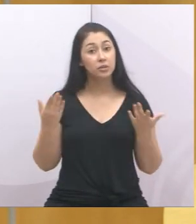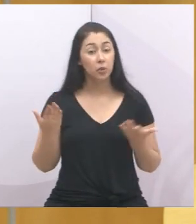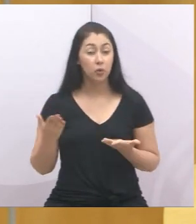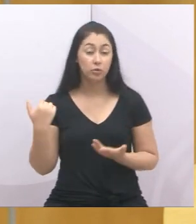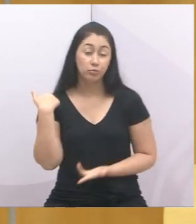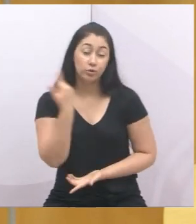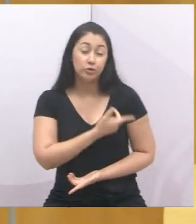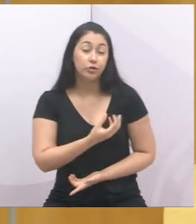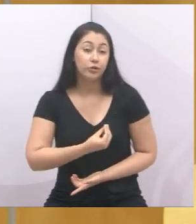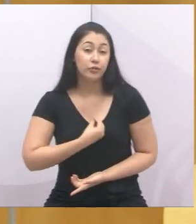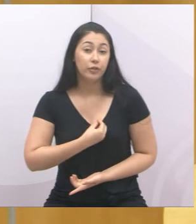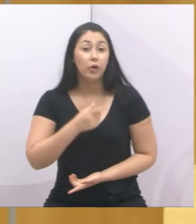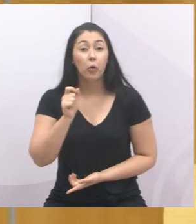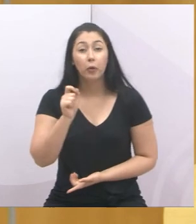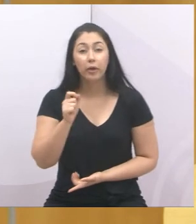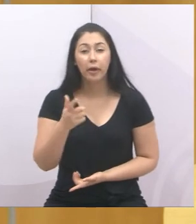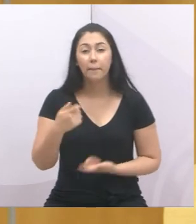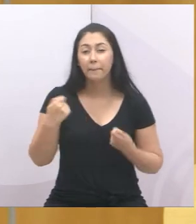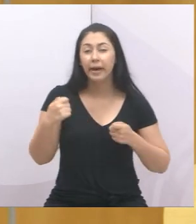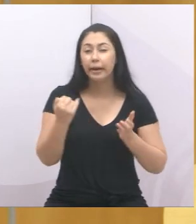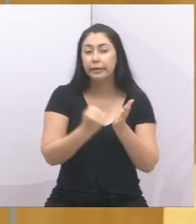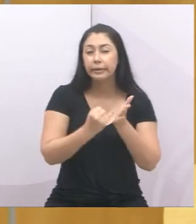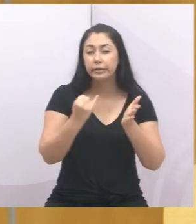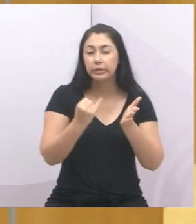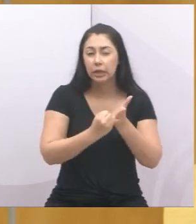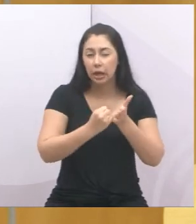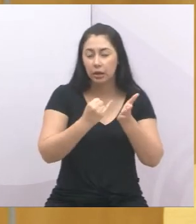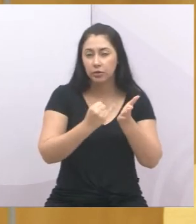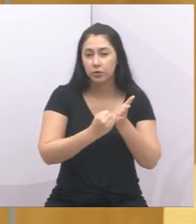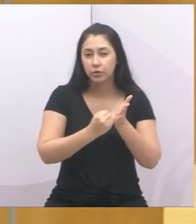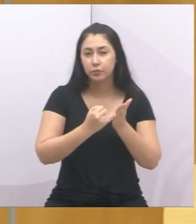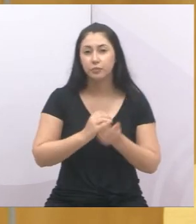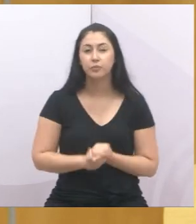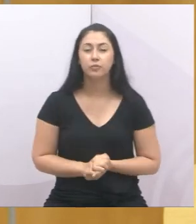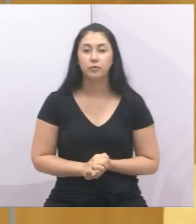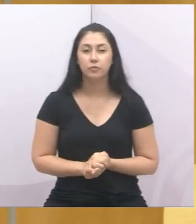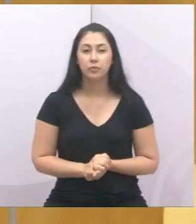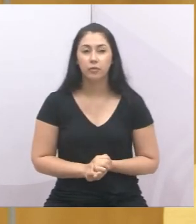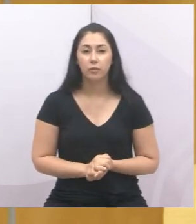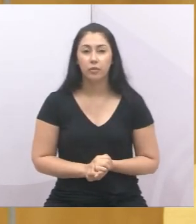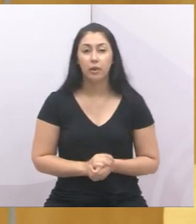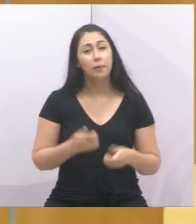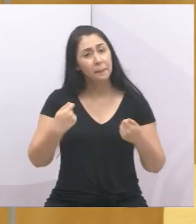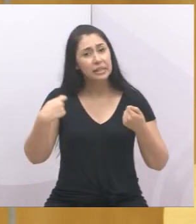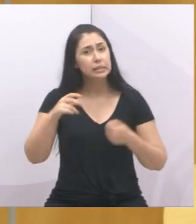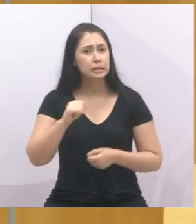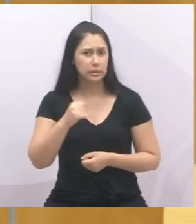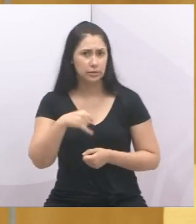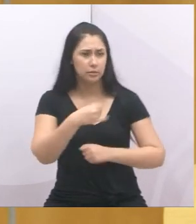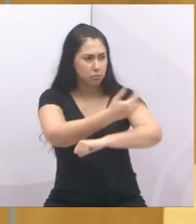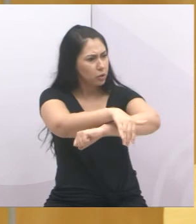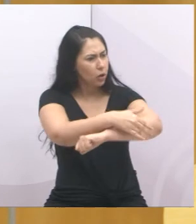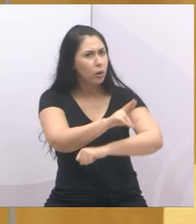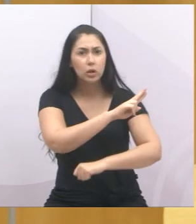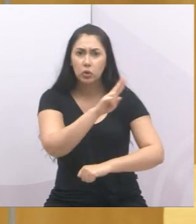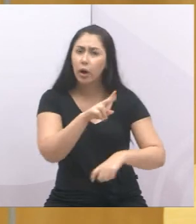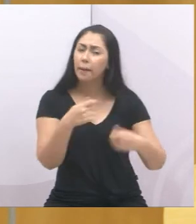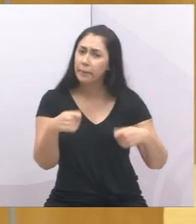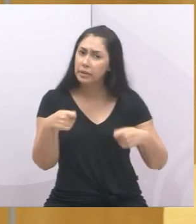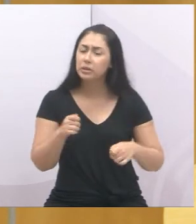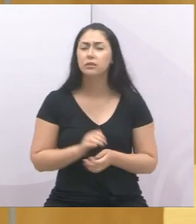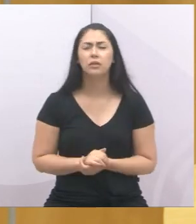era que a identidade, a denominação da rua é muito importante. E por que